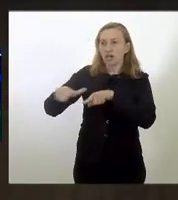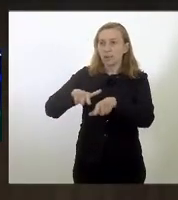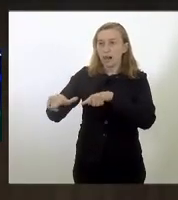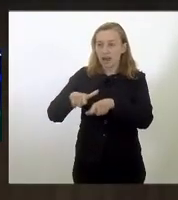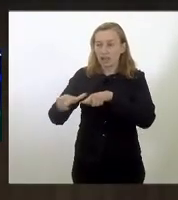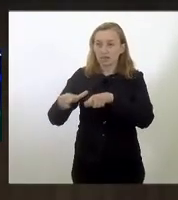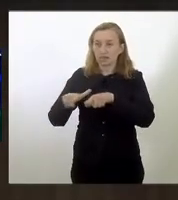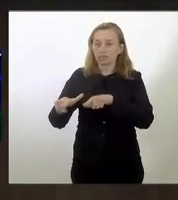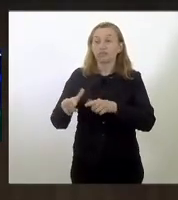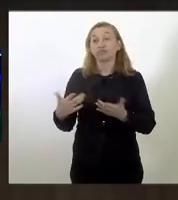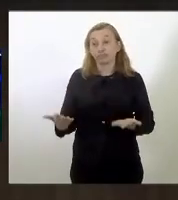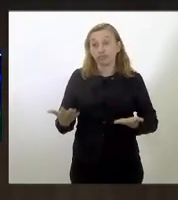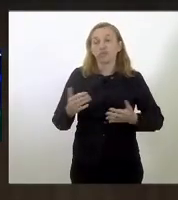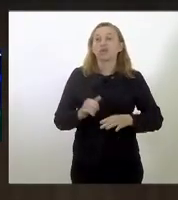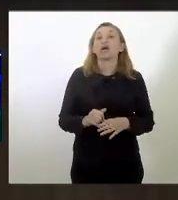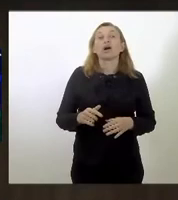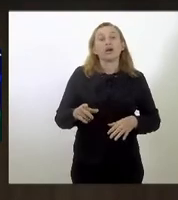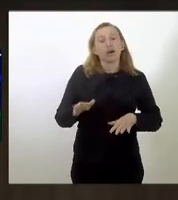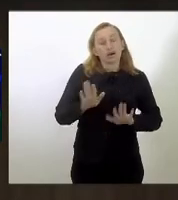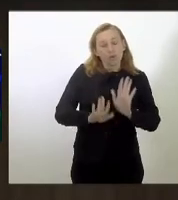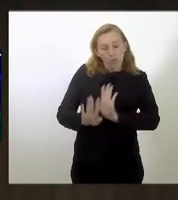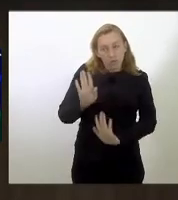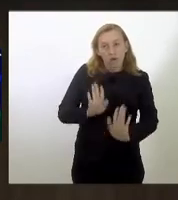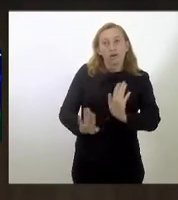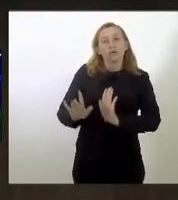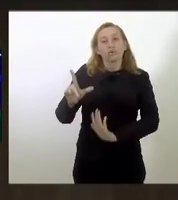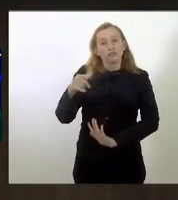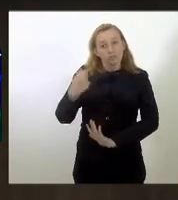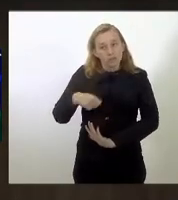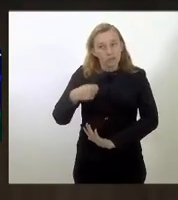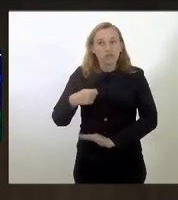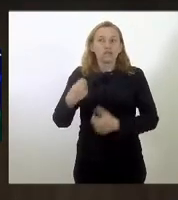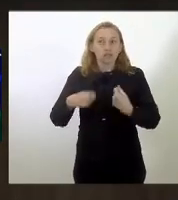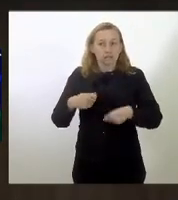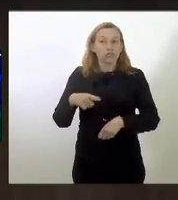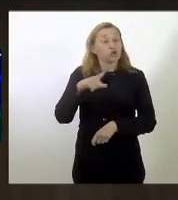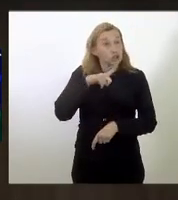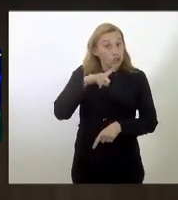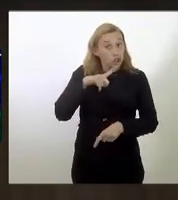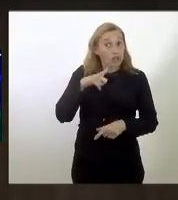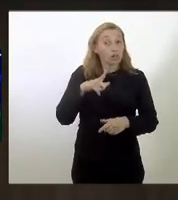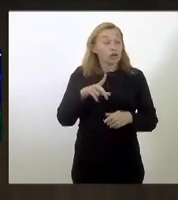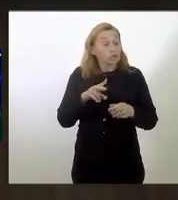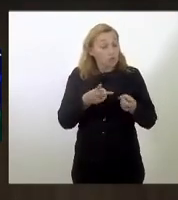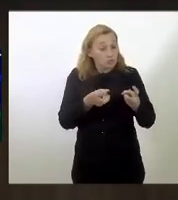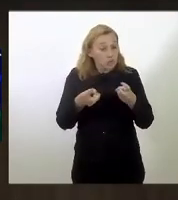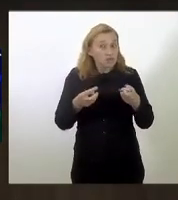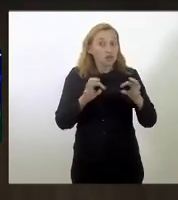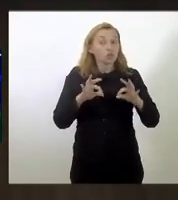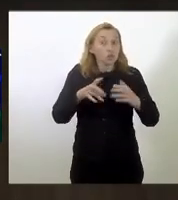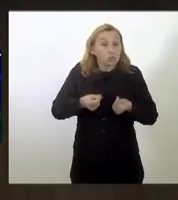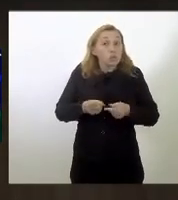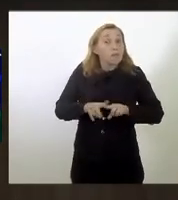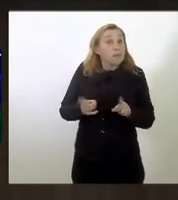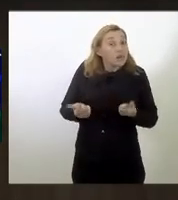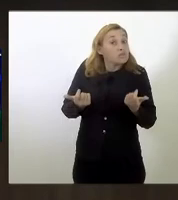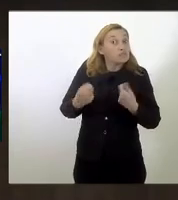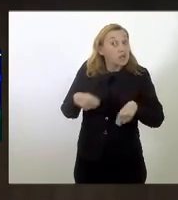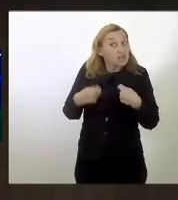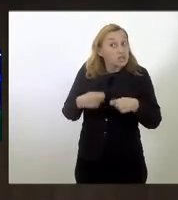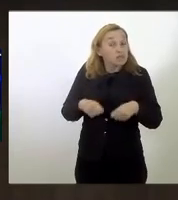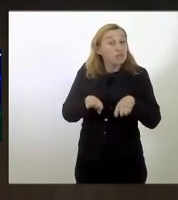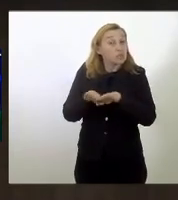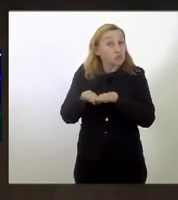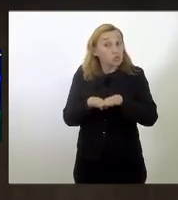os cuidados, nós temos que avaliar todos os questionamentos, mas precisamos nos